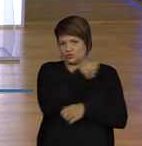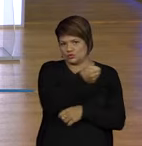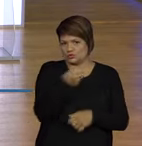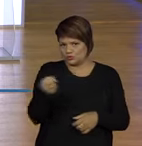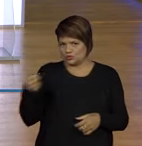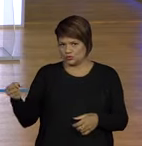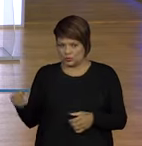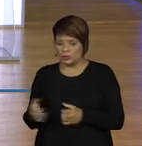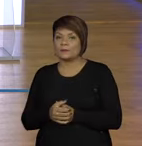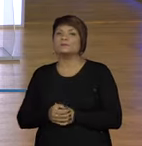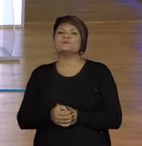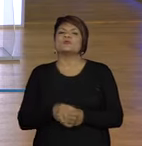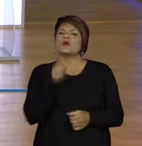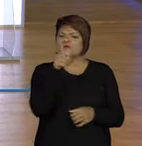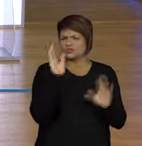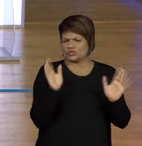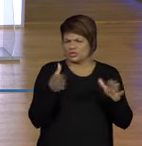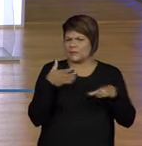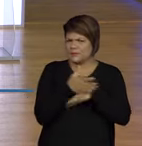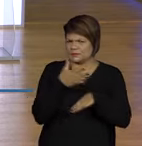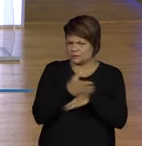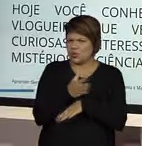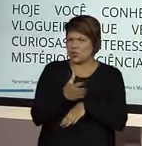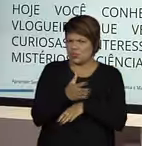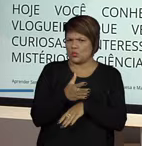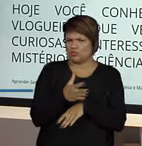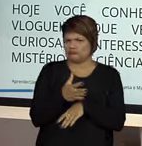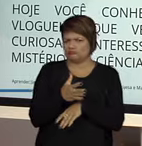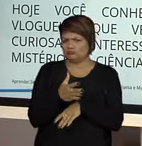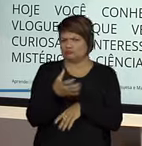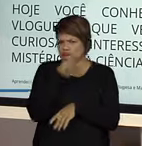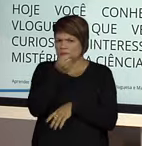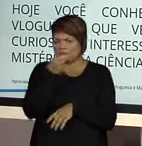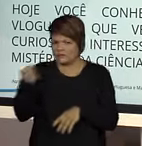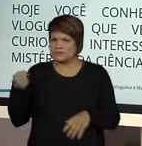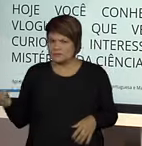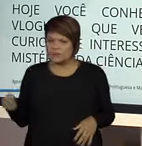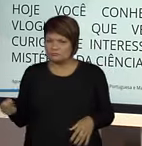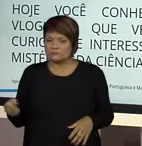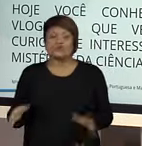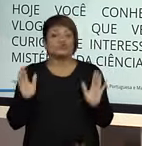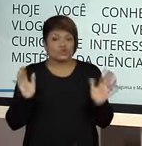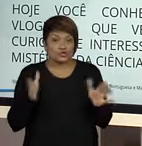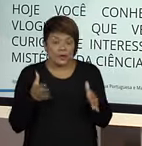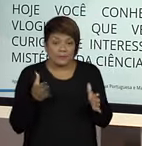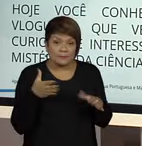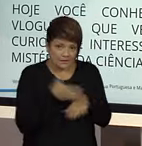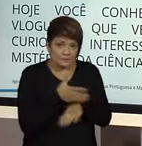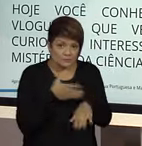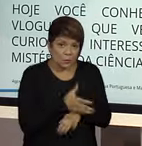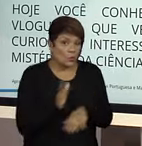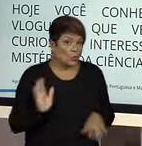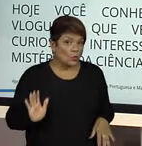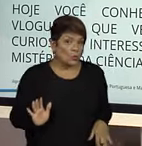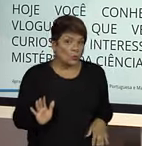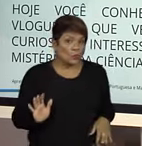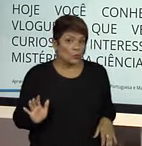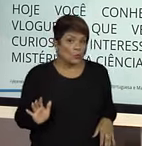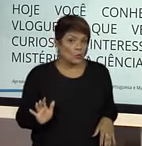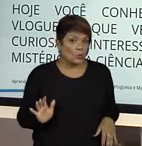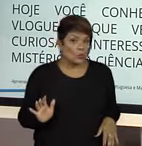Vocês já participaram de alguma entrevista? Conta pra mim, algum de vocês já participou de alguma